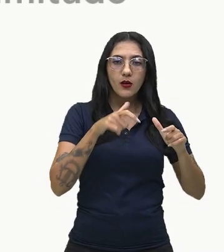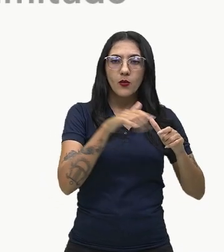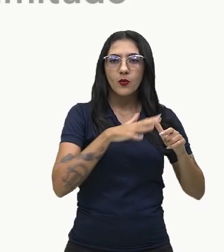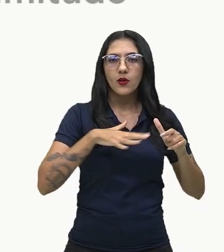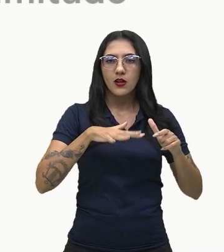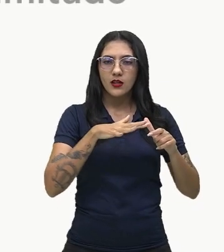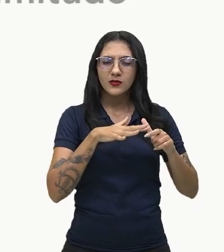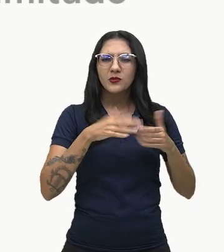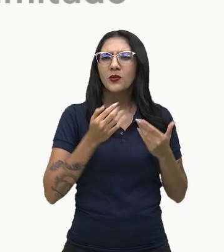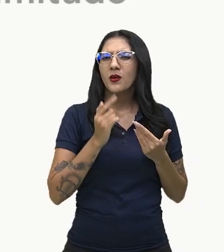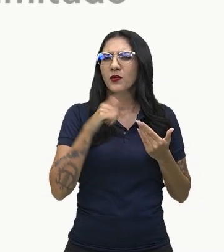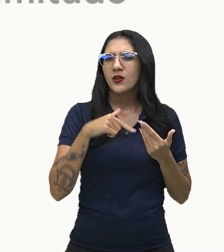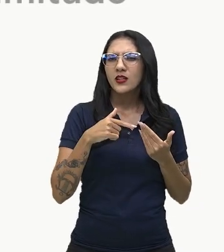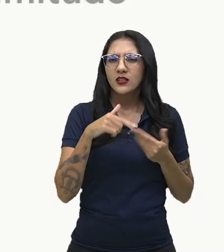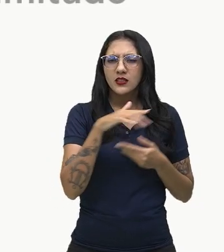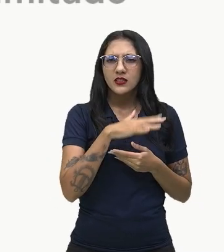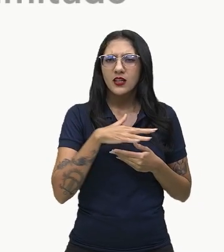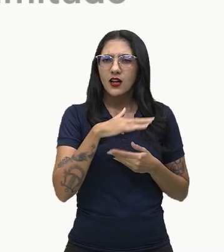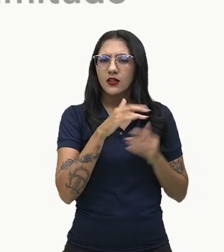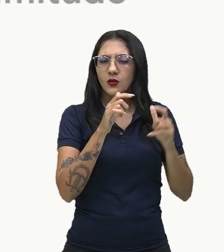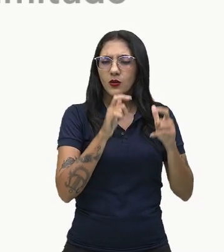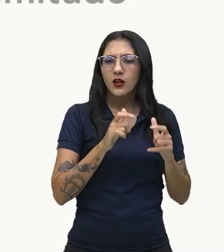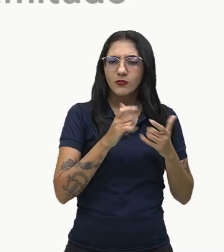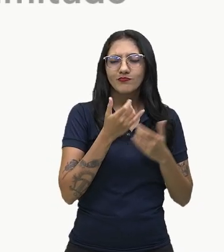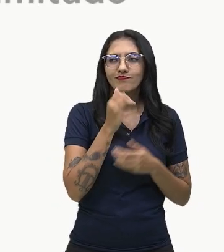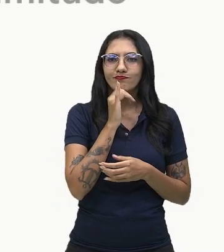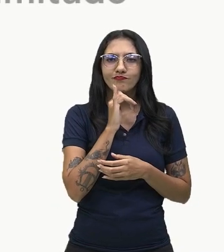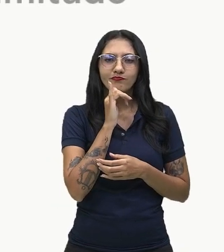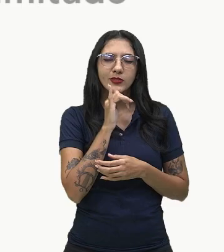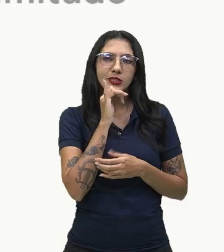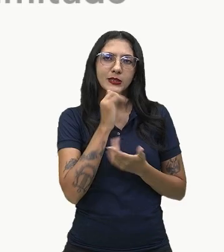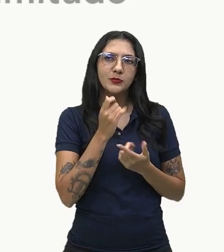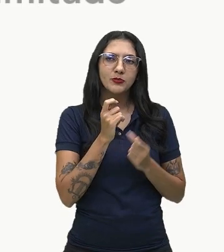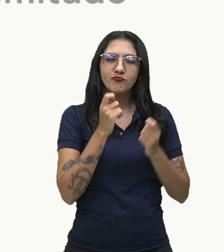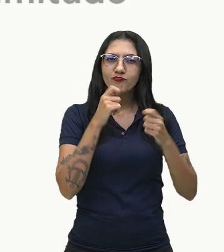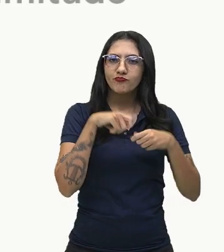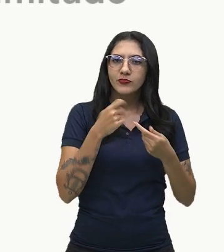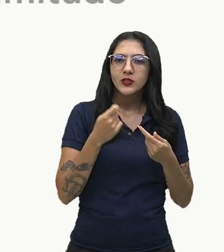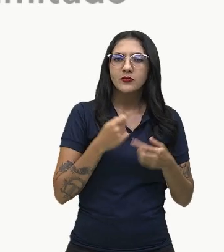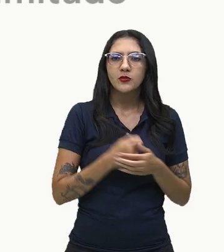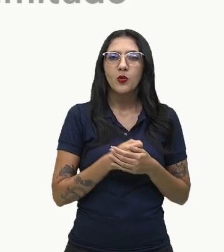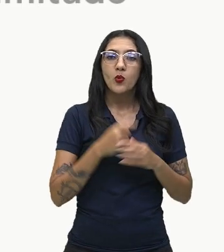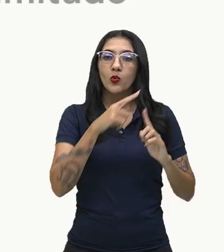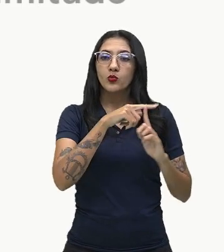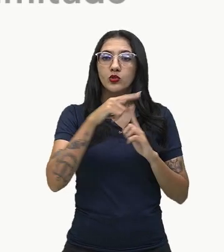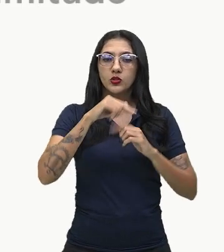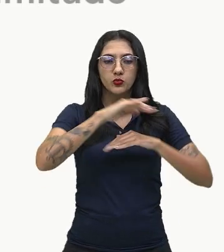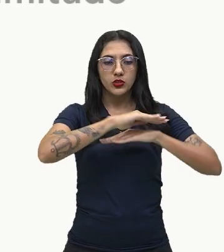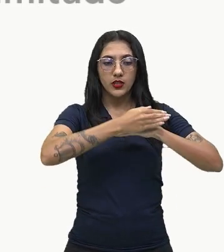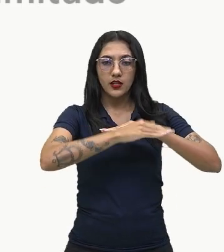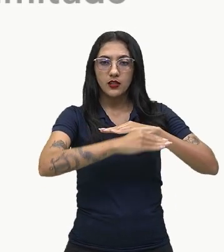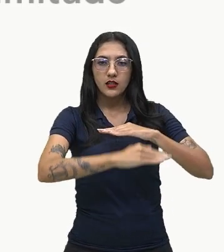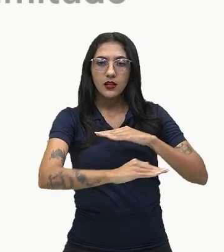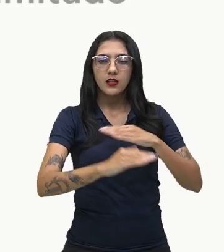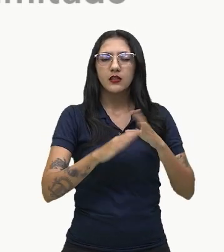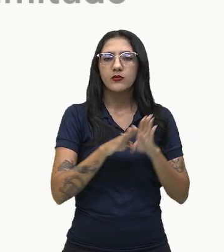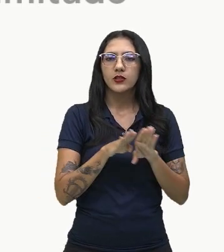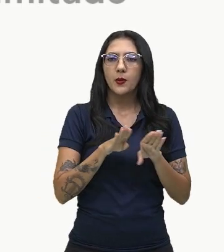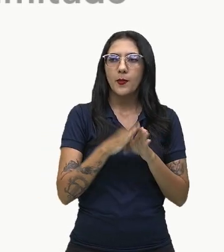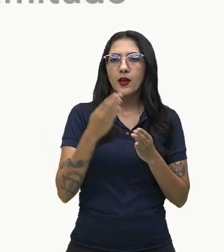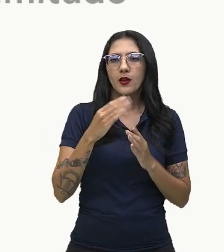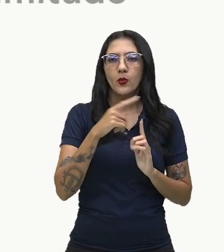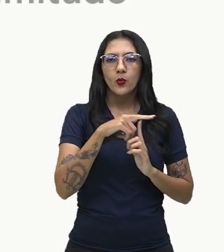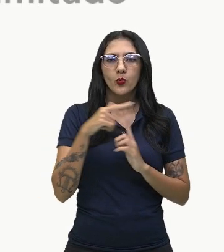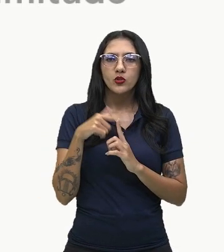físicas. Quais são essas características físicas? Eu posso pontuar para vocês o relevo, o clima de cada um